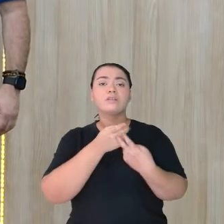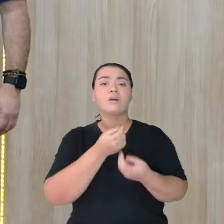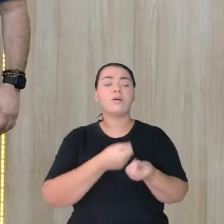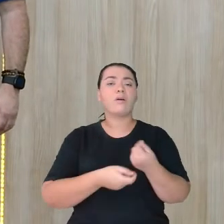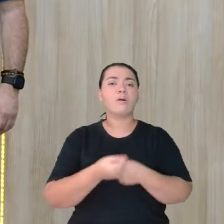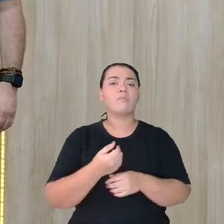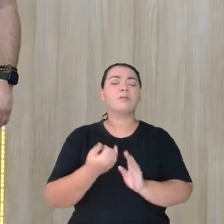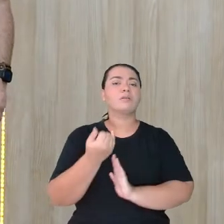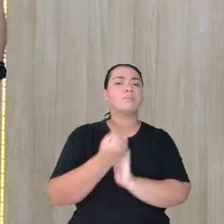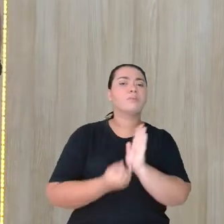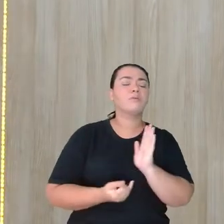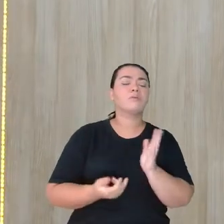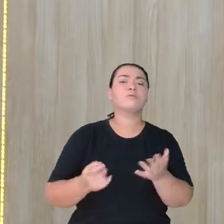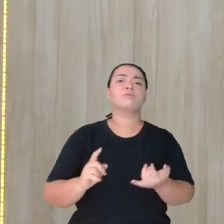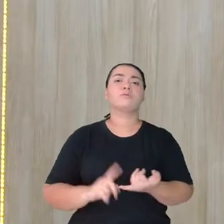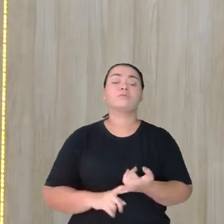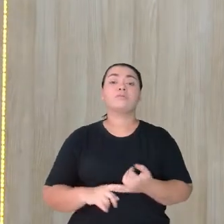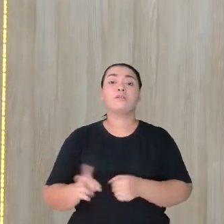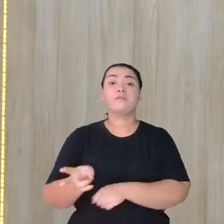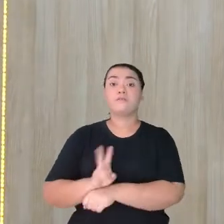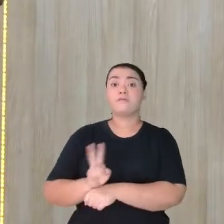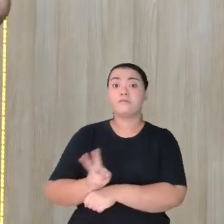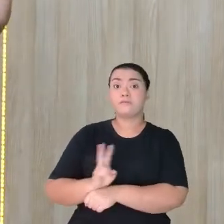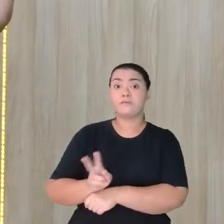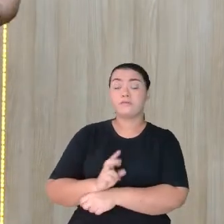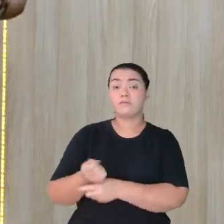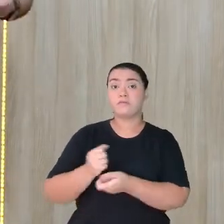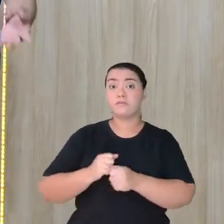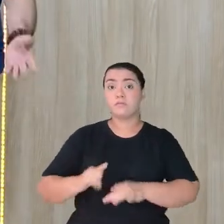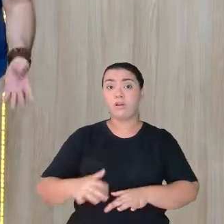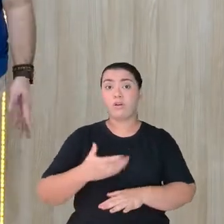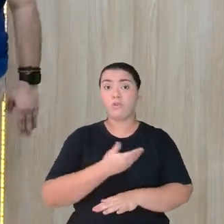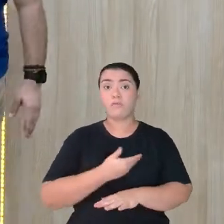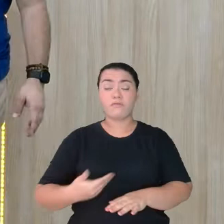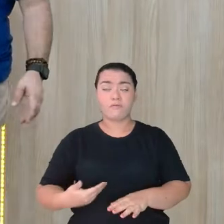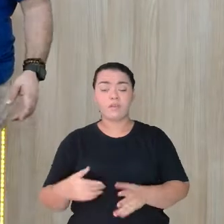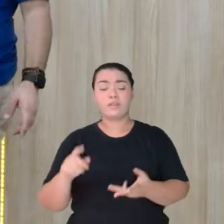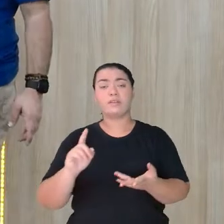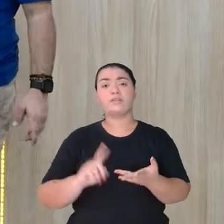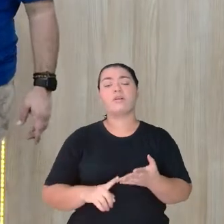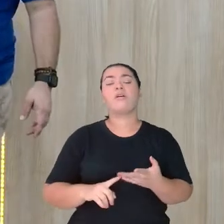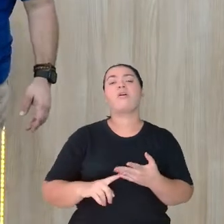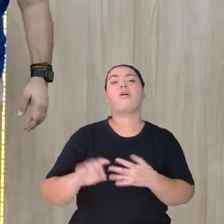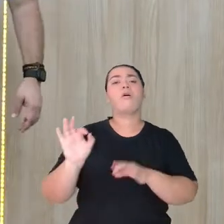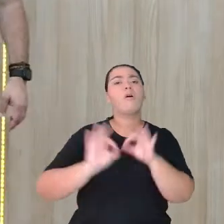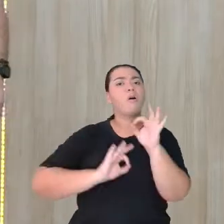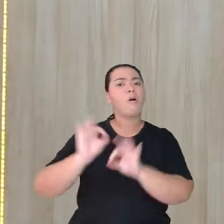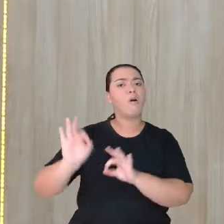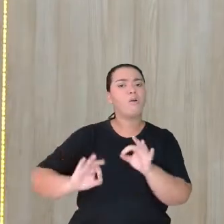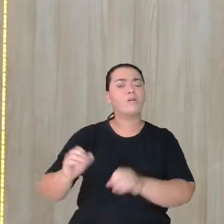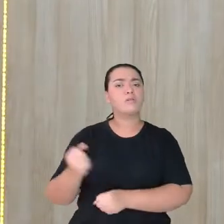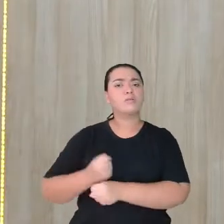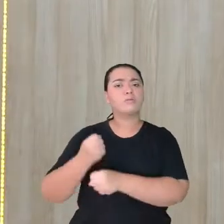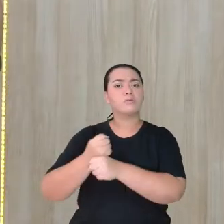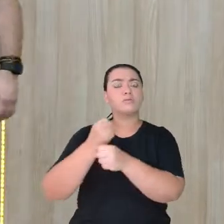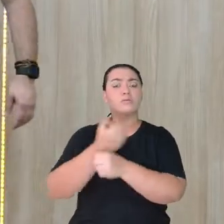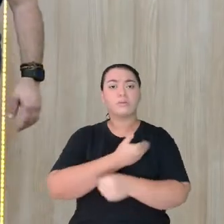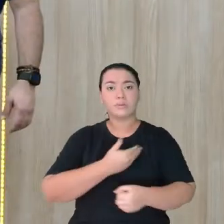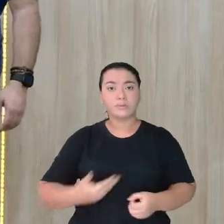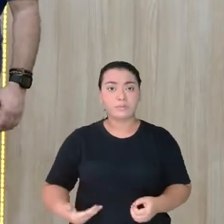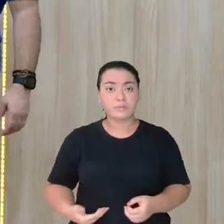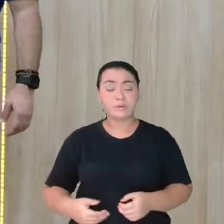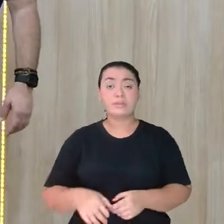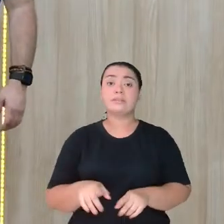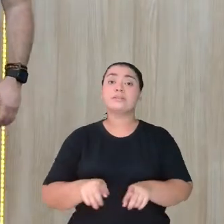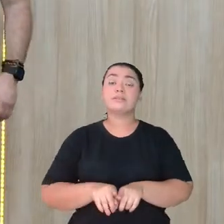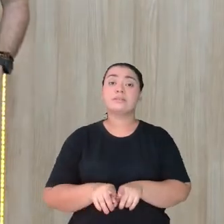de impostos, pela fiscalização dos gastos do governo, pela organização das obras públicas